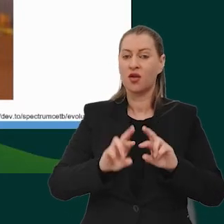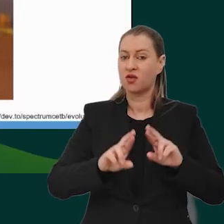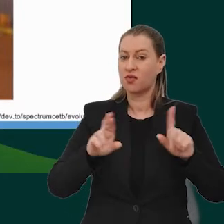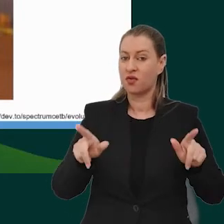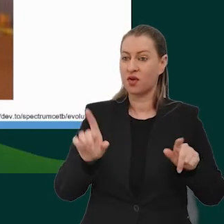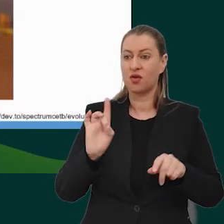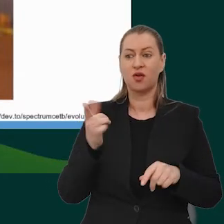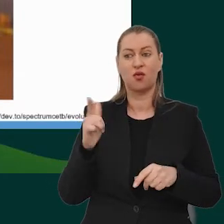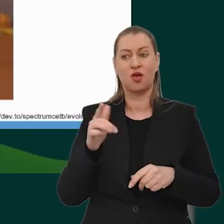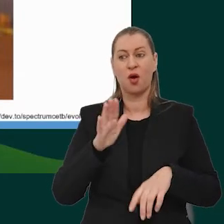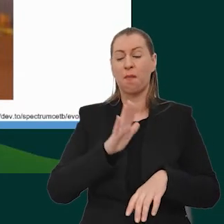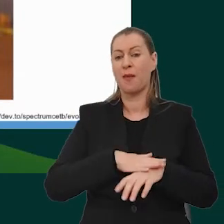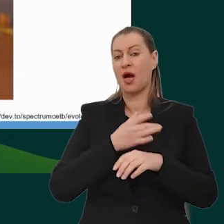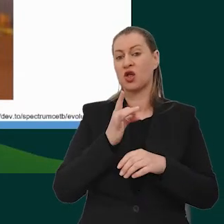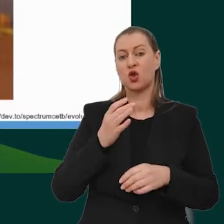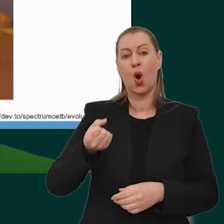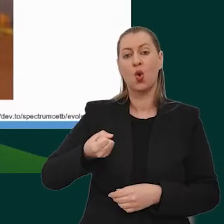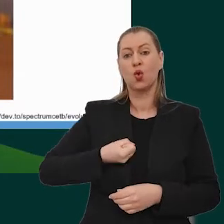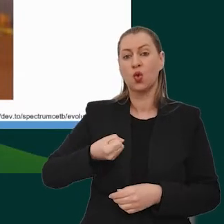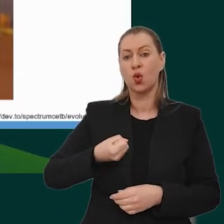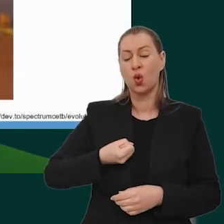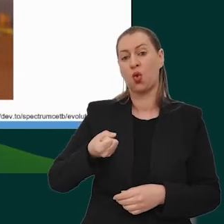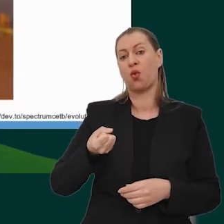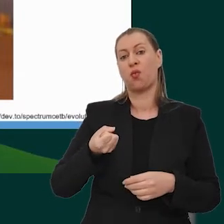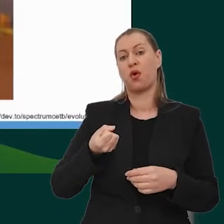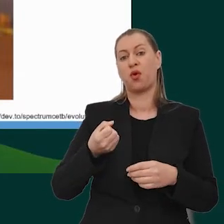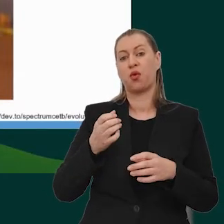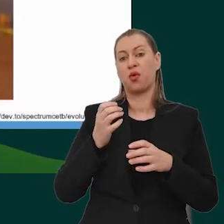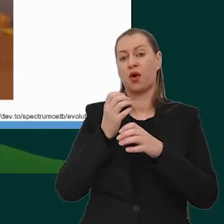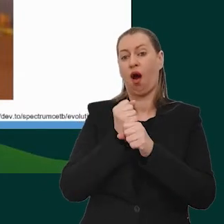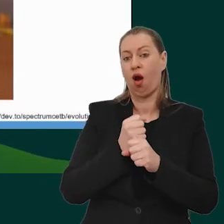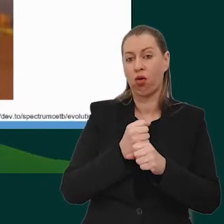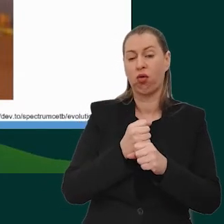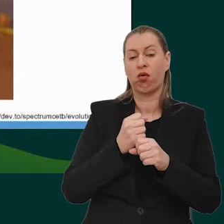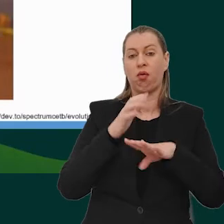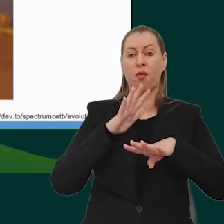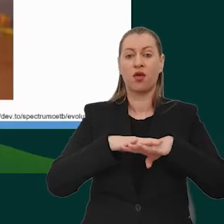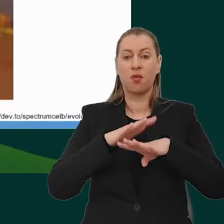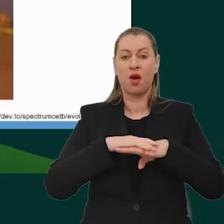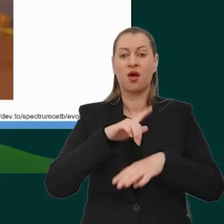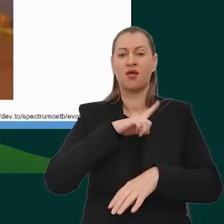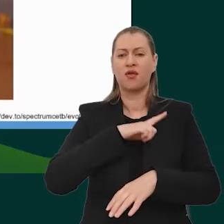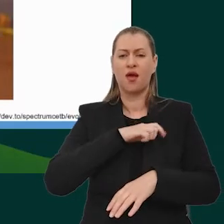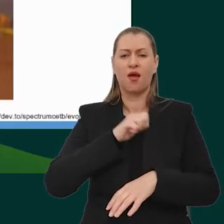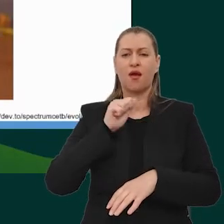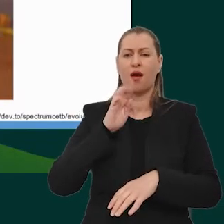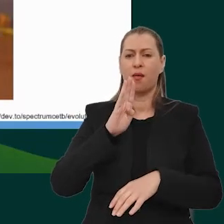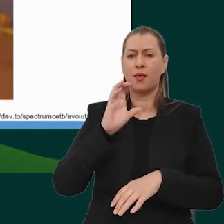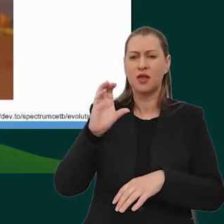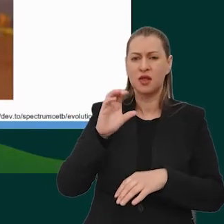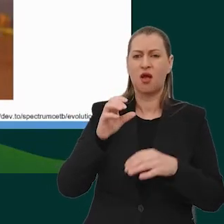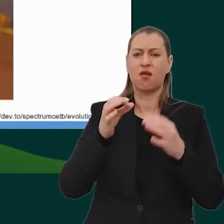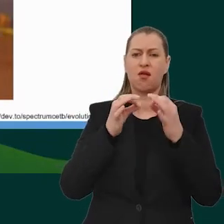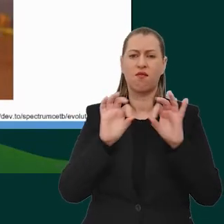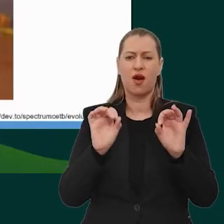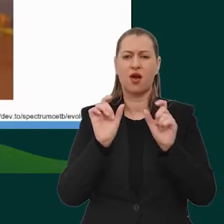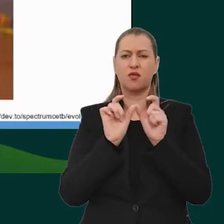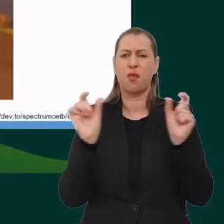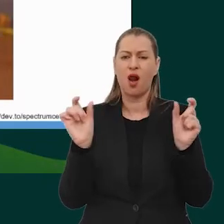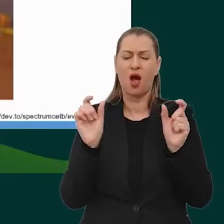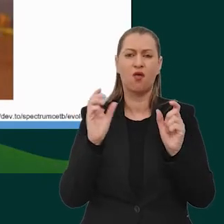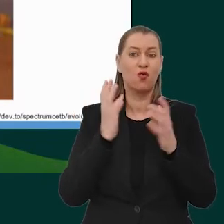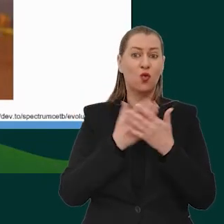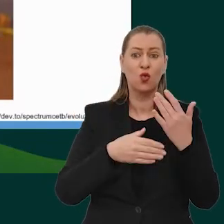mais só números, não temos mais só notações matemáticas, nós temos alfabetos, nós temos sentenças, nós temos palavras, tudo ao nosso redor